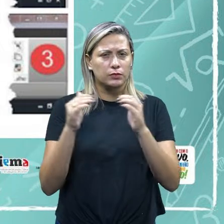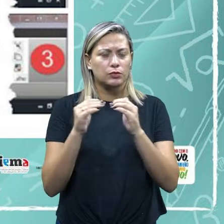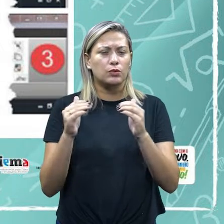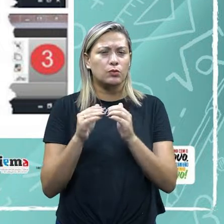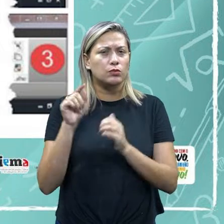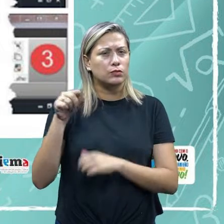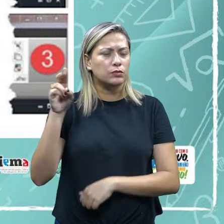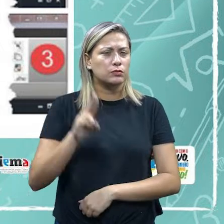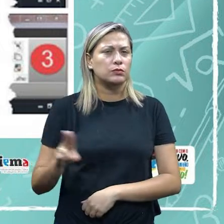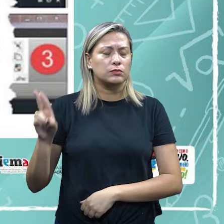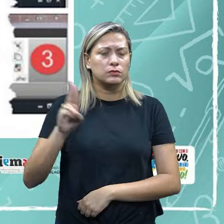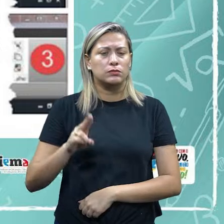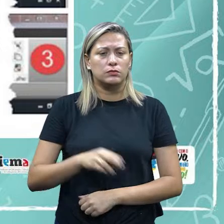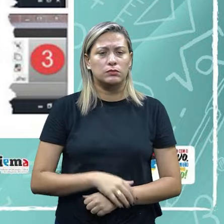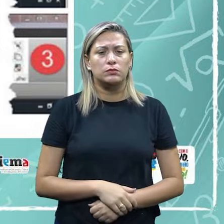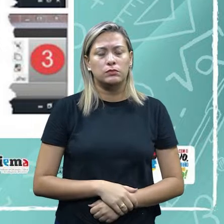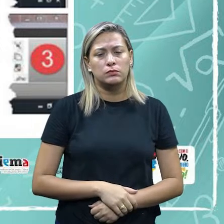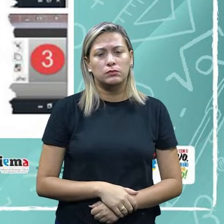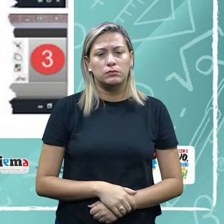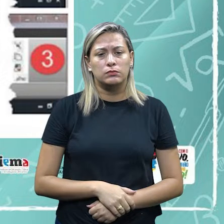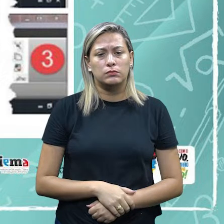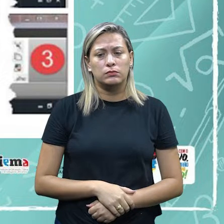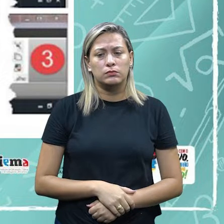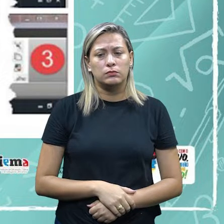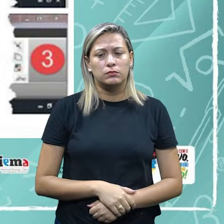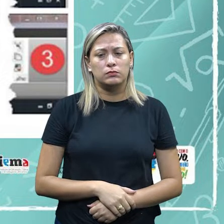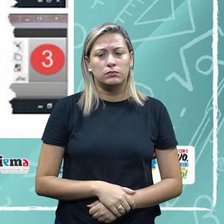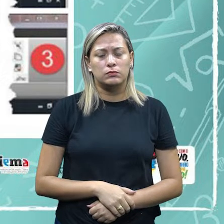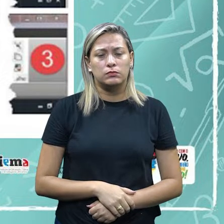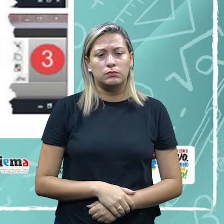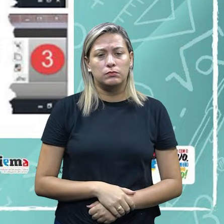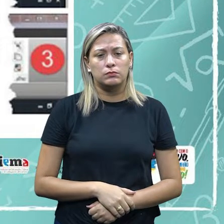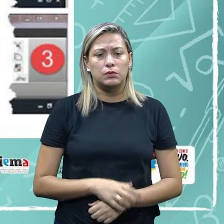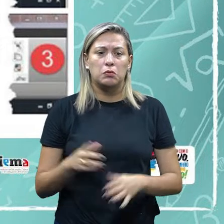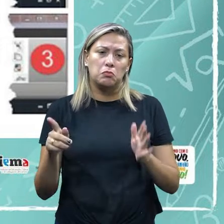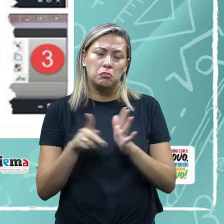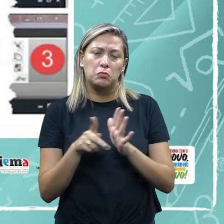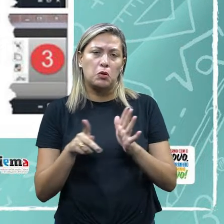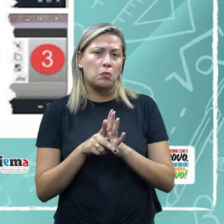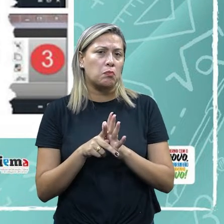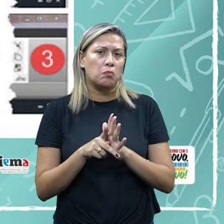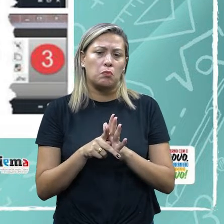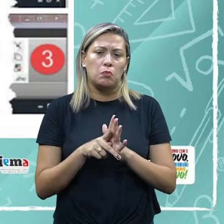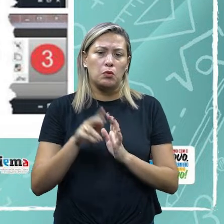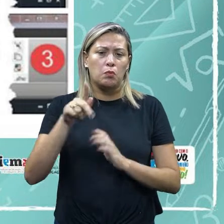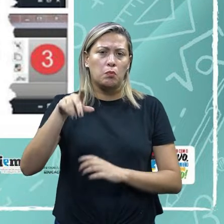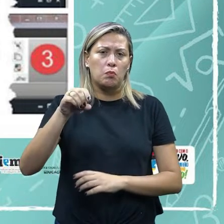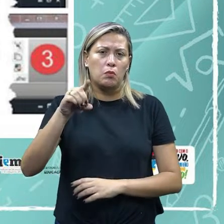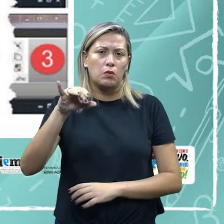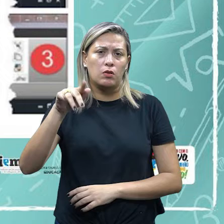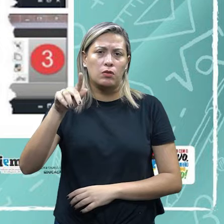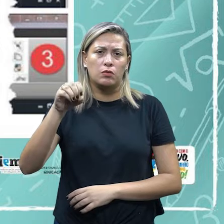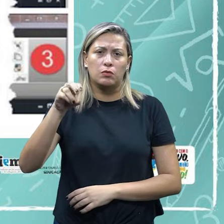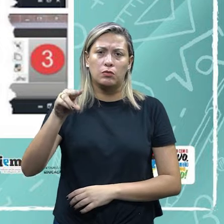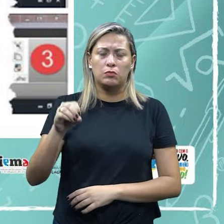com o que você utiliza. Se você utiliza mais partes relacionadas a polígonos, você tem ali padrões, né? Se você utiliza